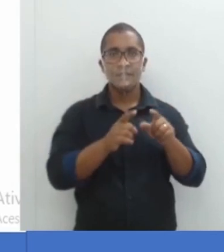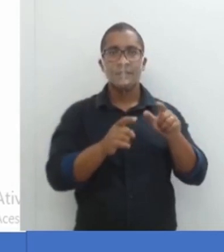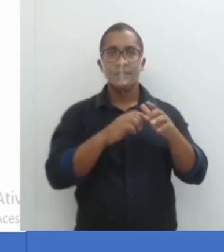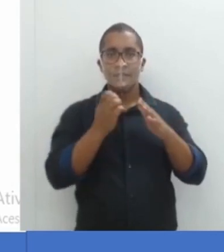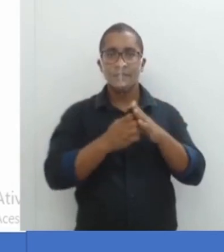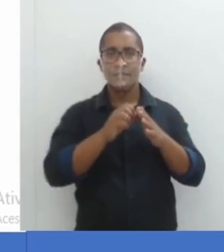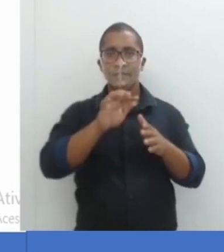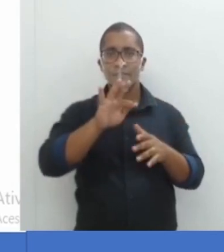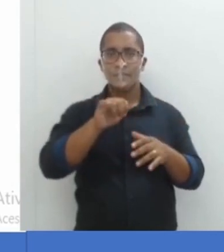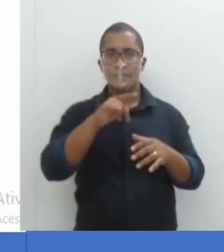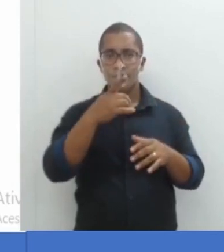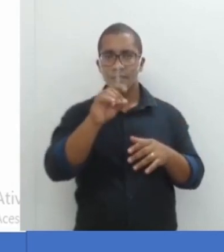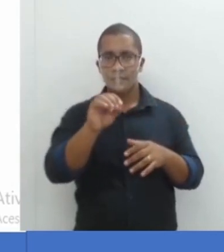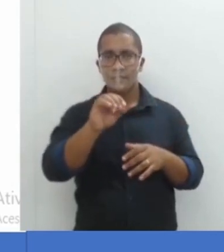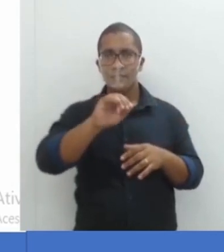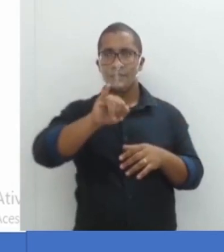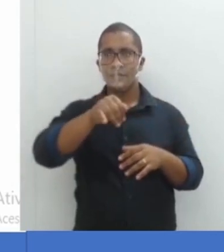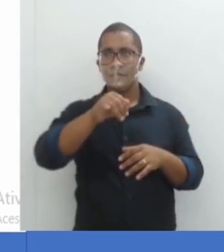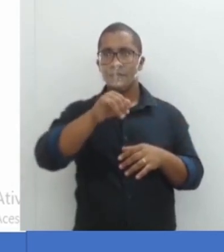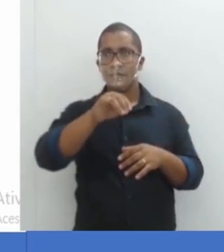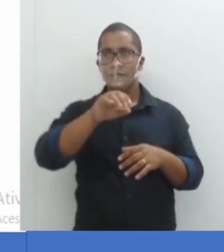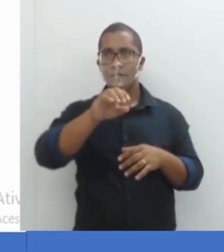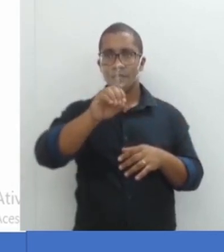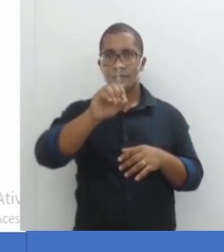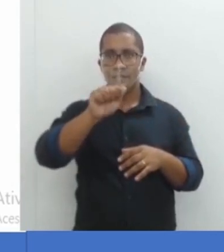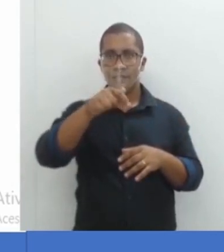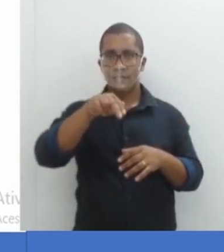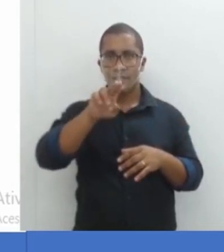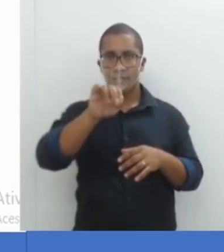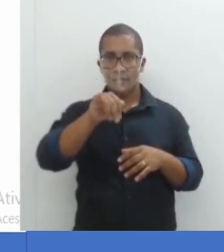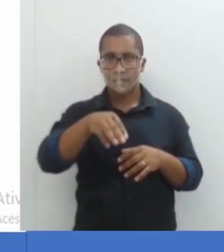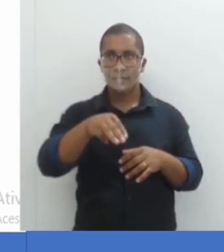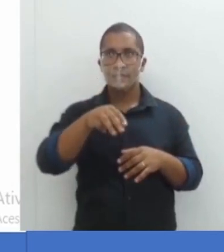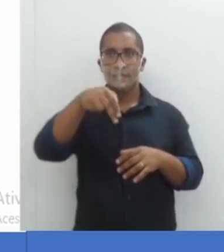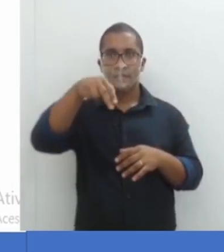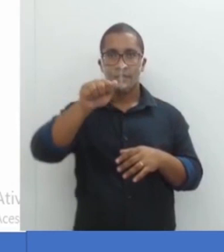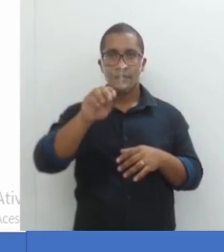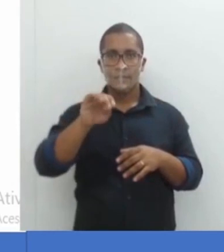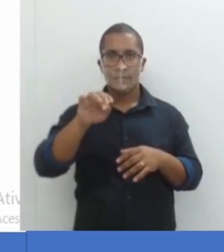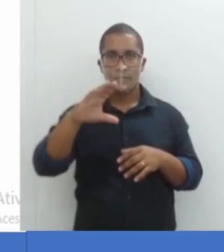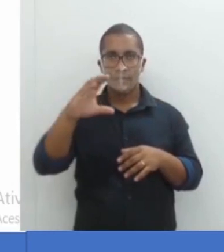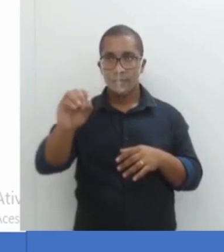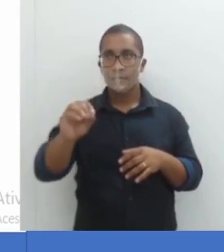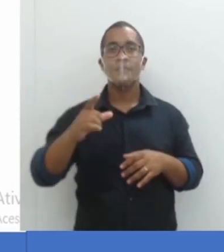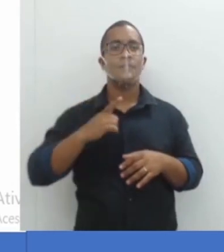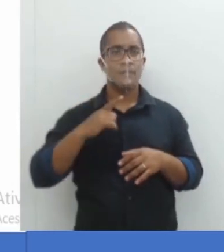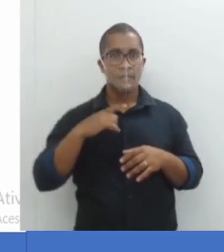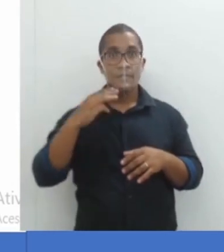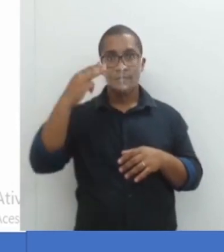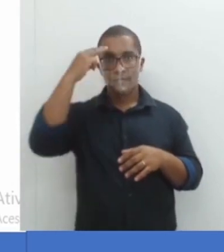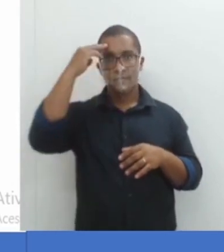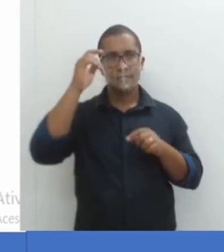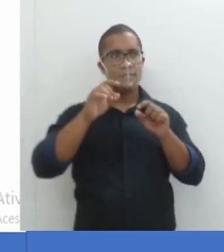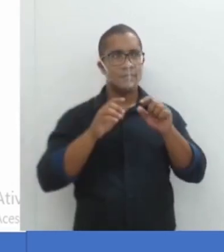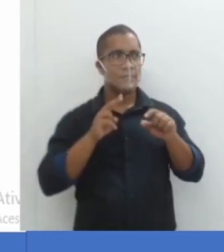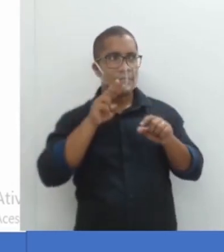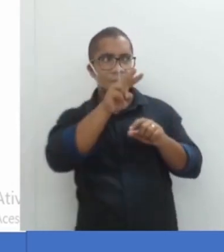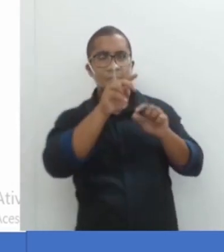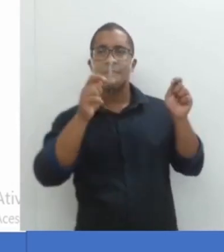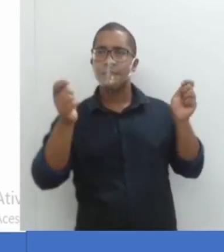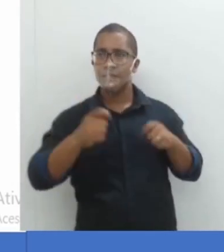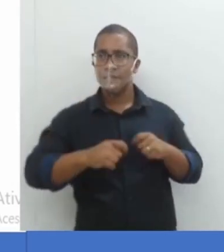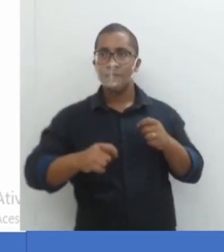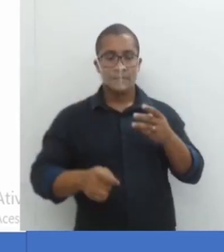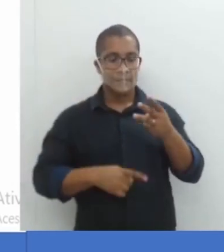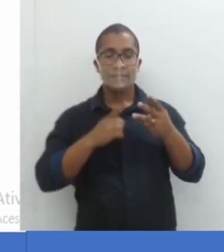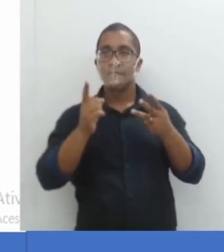Nabuco, né, que por sinal tem um museu ali, quem é de Recife, na Avenida 17 de Agosto, né, maravilhoso museu, e